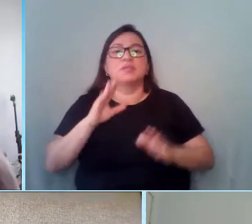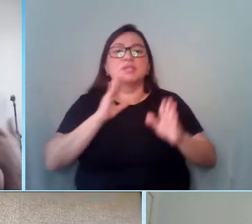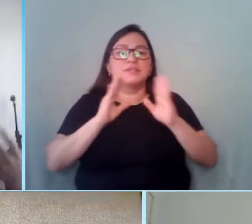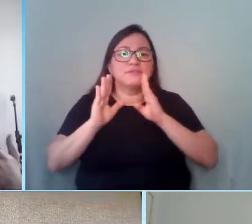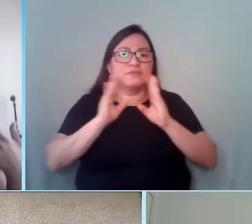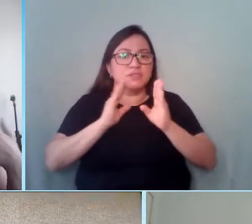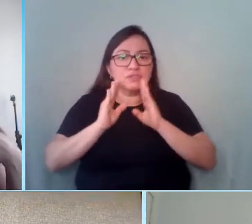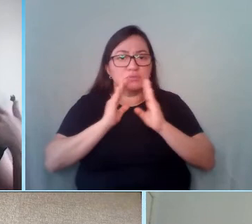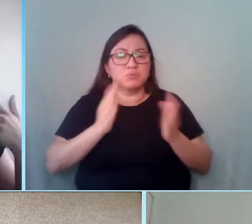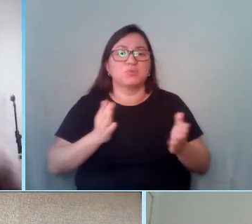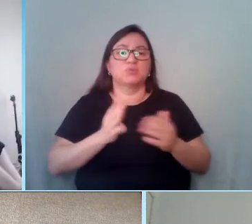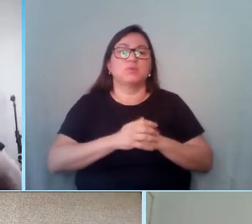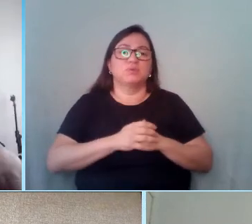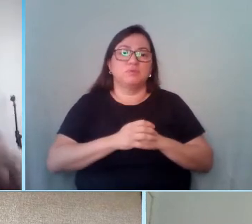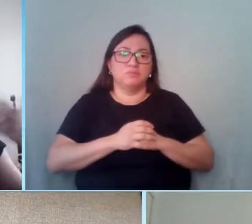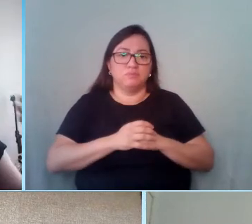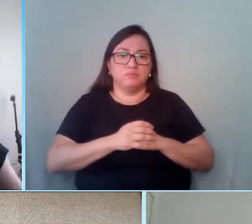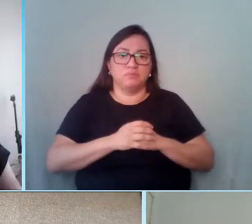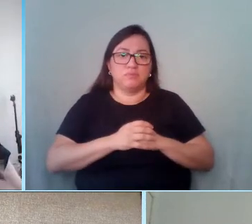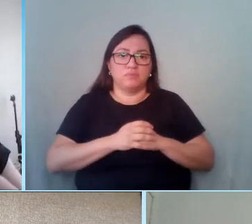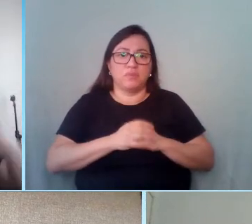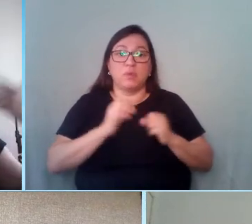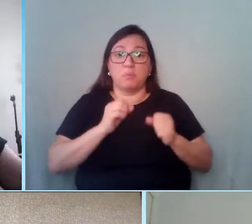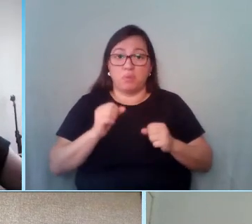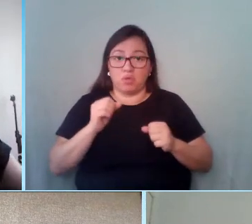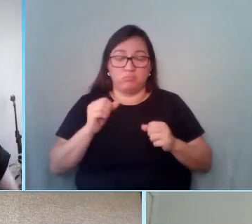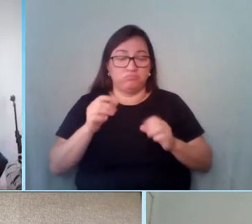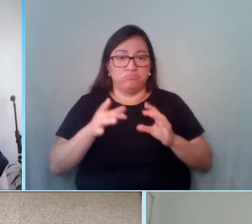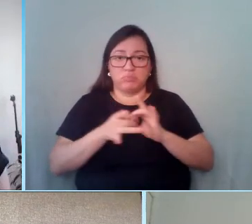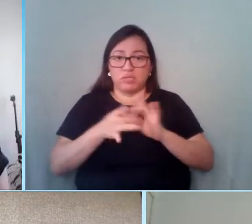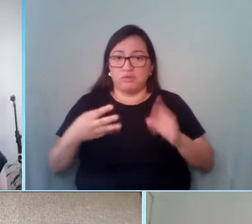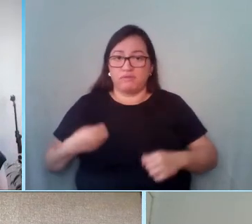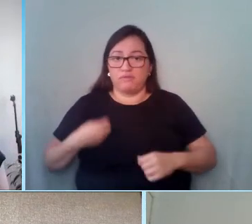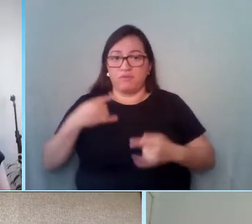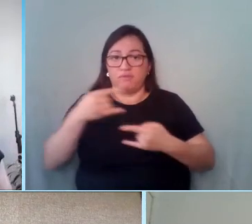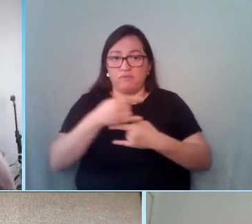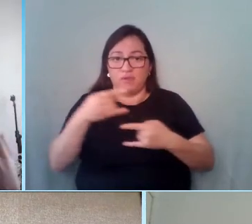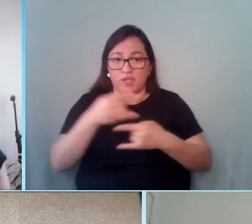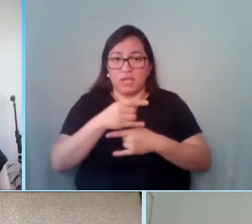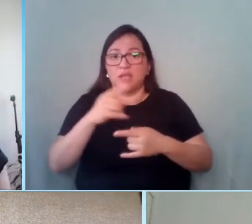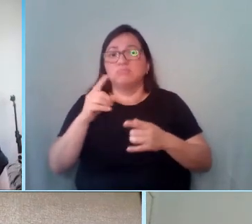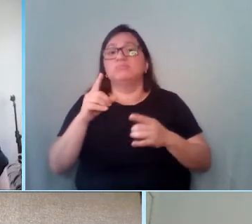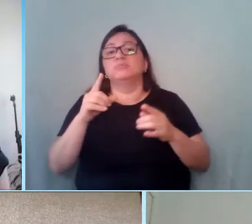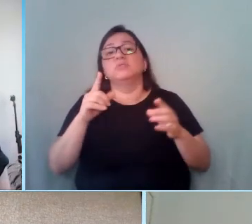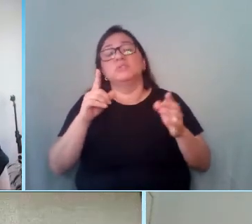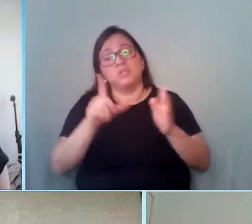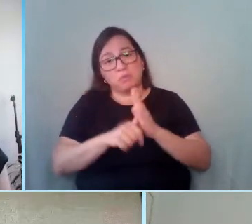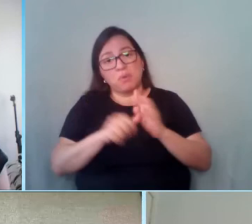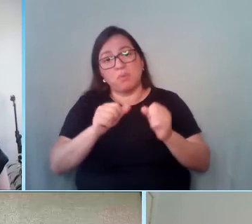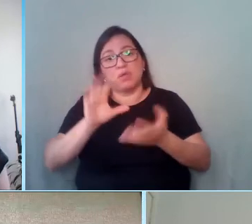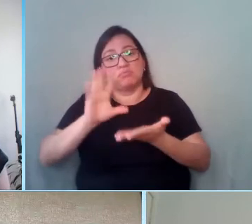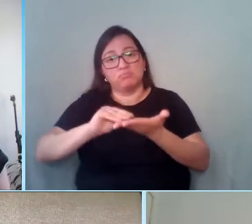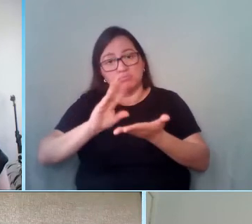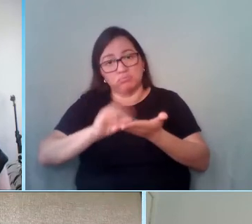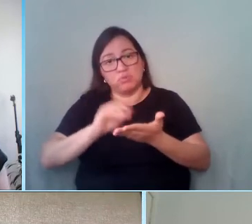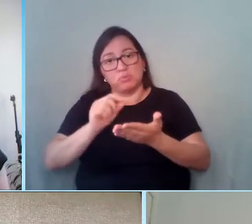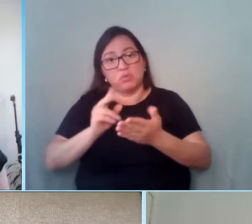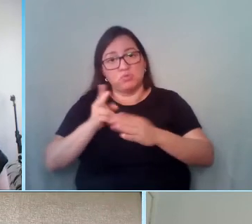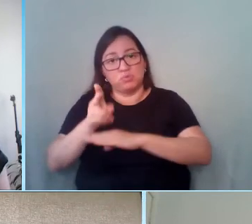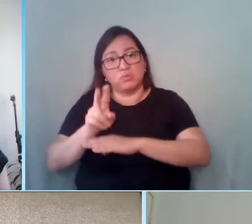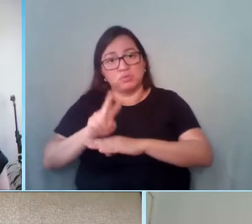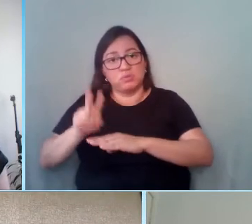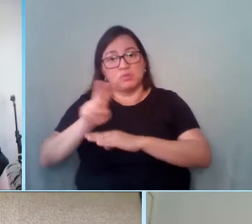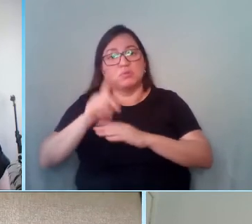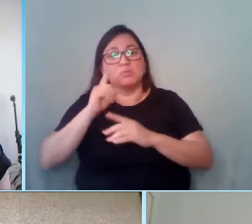acessado ao vivo, claro, e também ele fica disponível depois para ser utilizado como ferramenta de